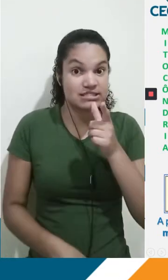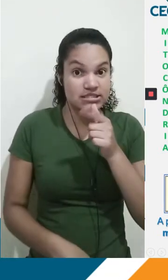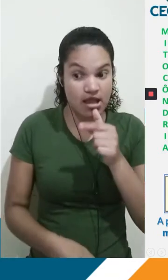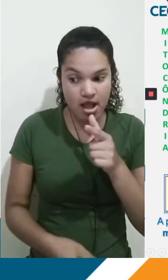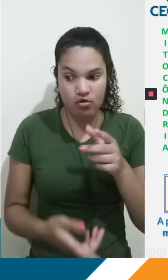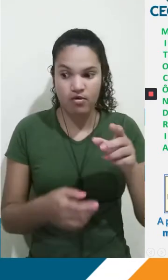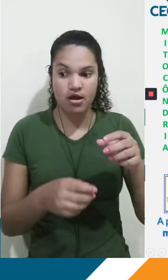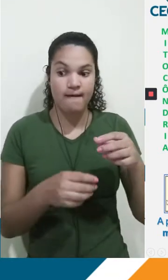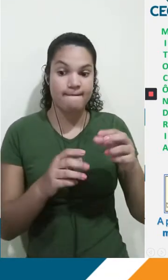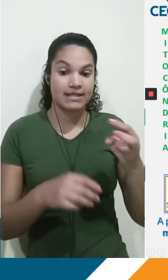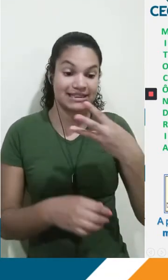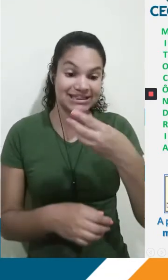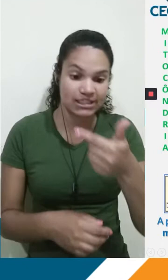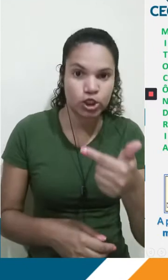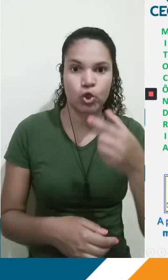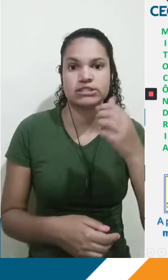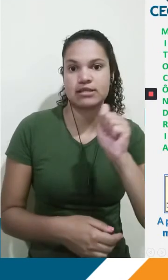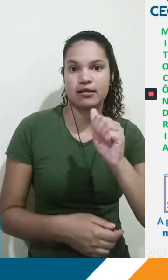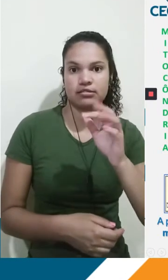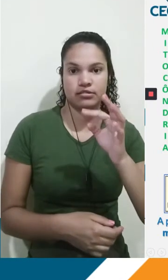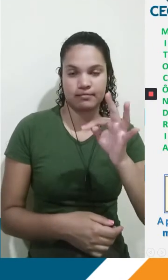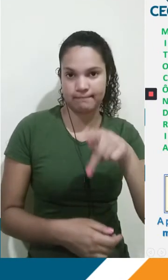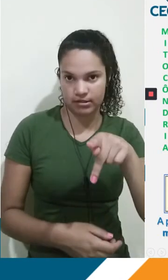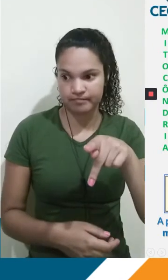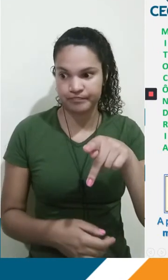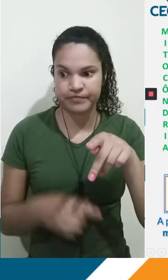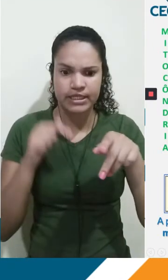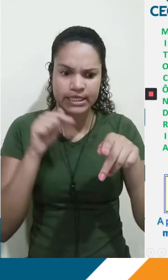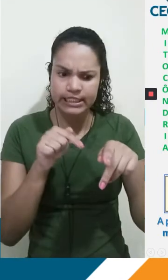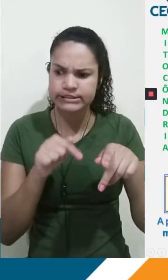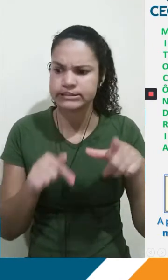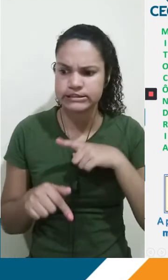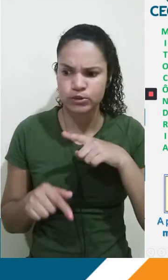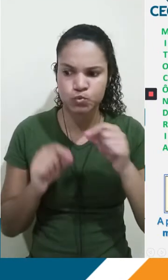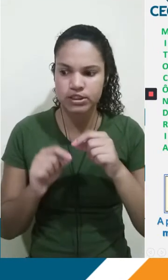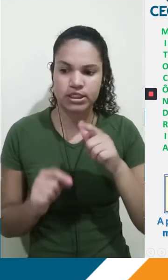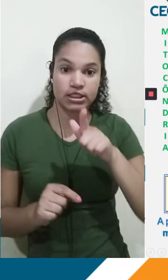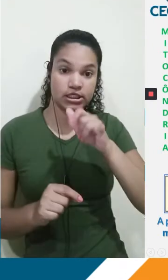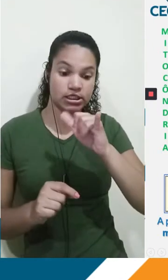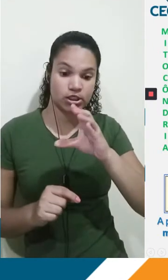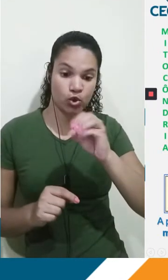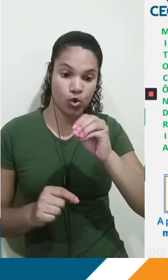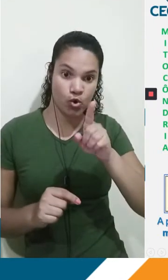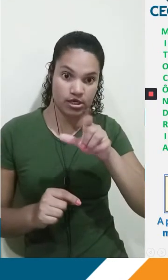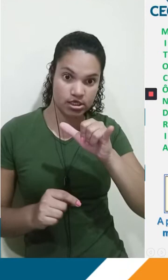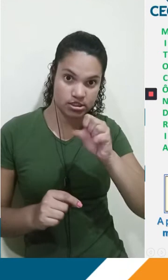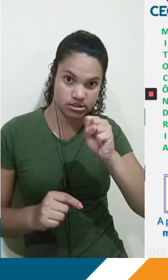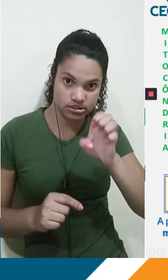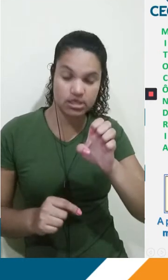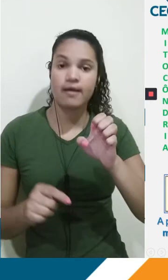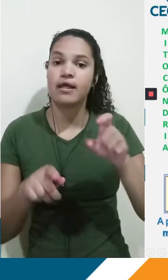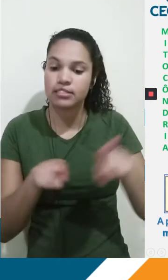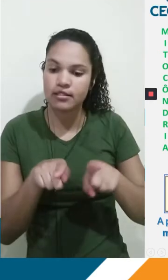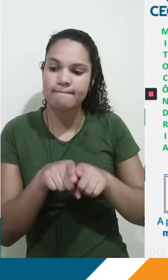evidentemente, como mencionado, da presença de glicose, que é um tipo de molécula combustível, mais a